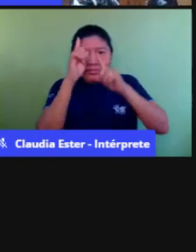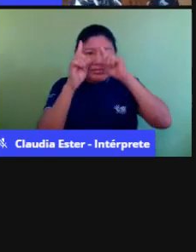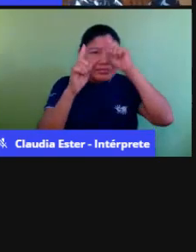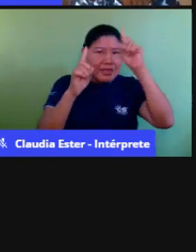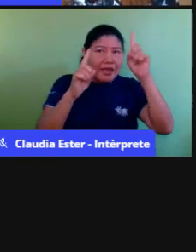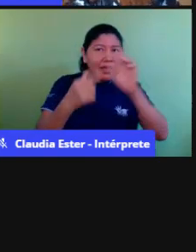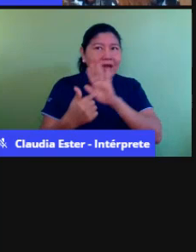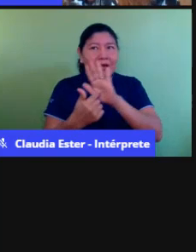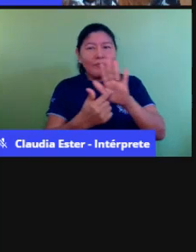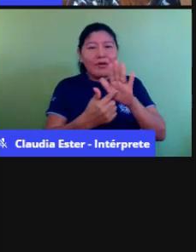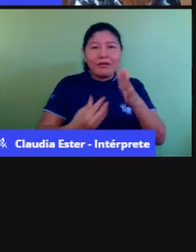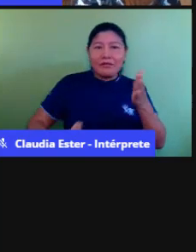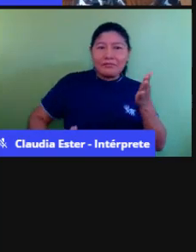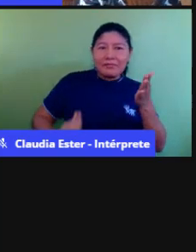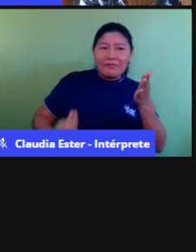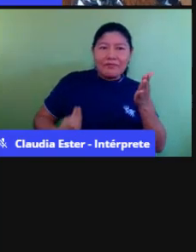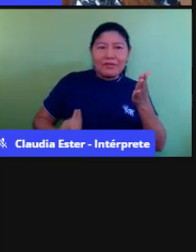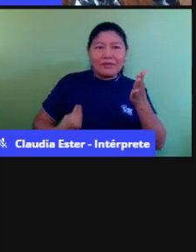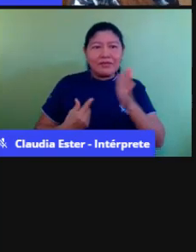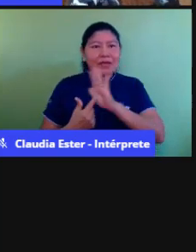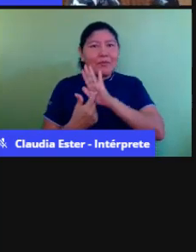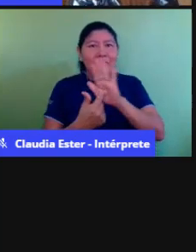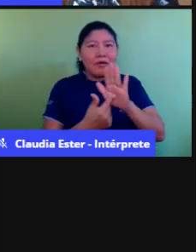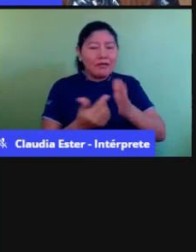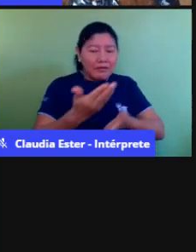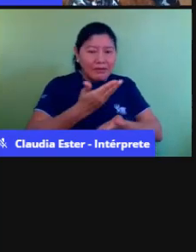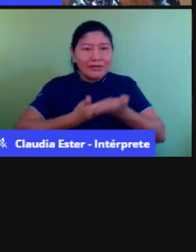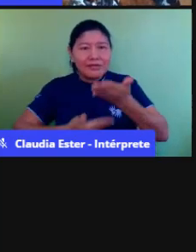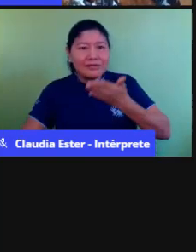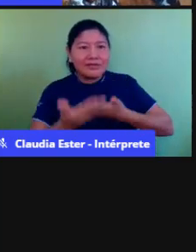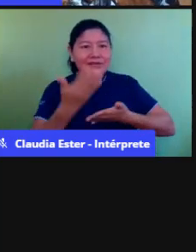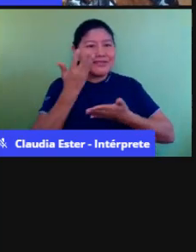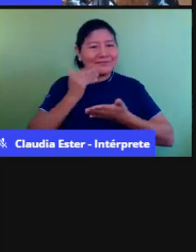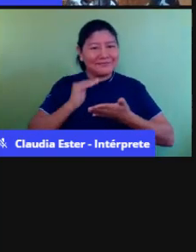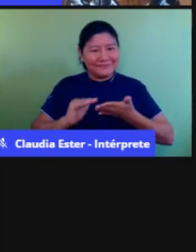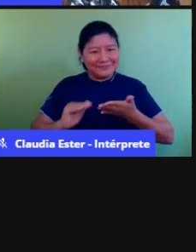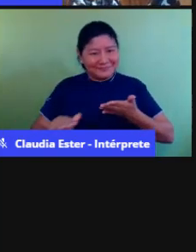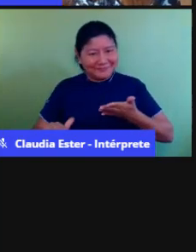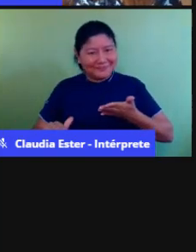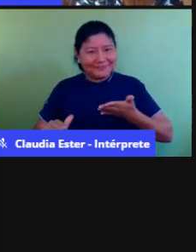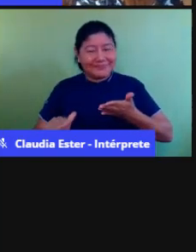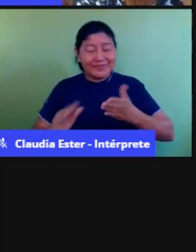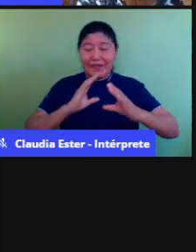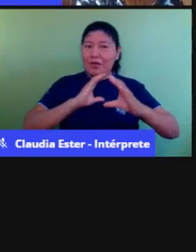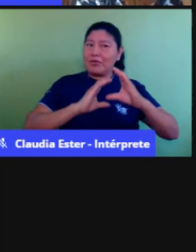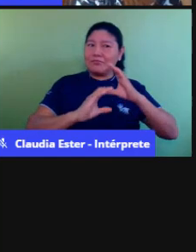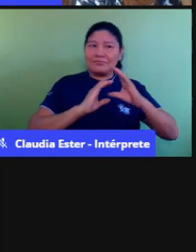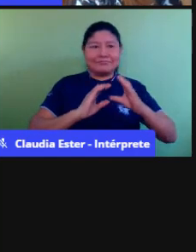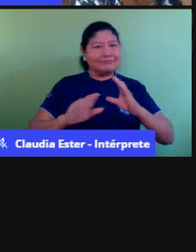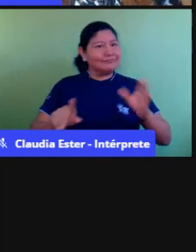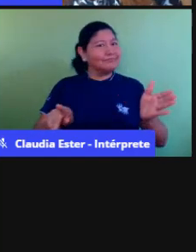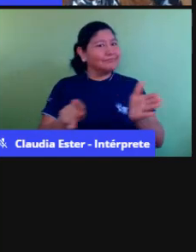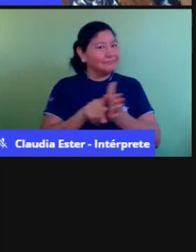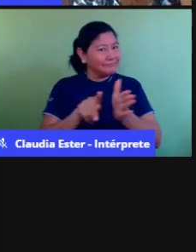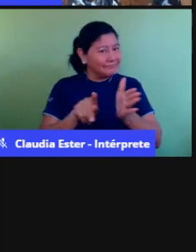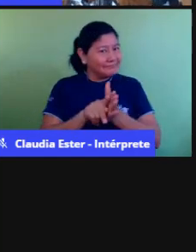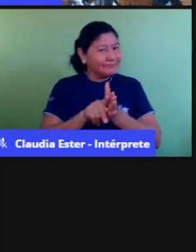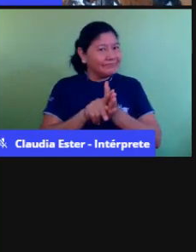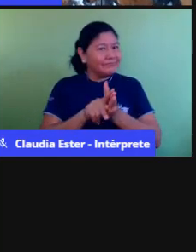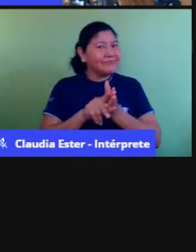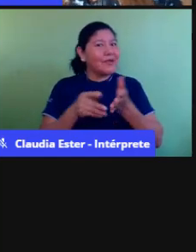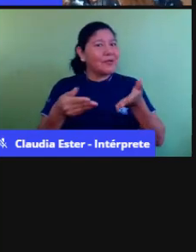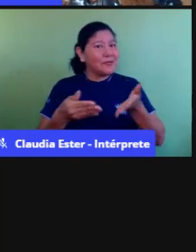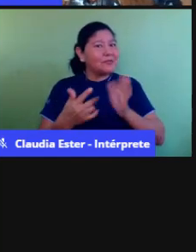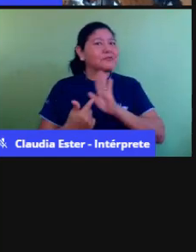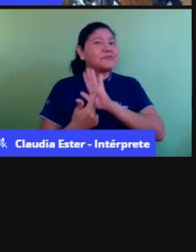vivências, suas preferências, ela interage, ela se comunica, tá? Aqui, então, nós trouxemos para você